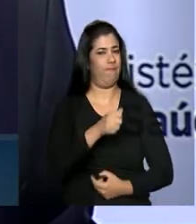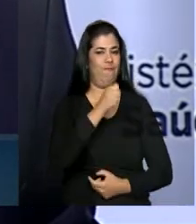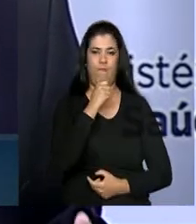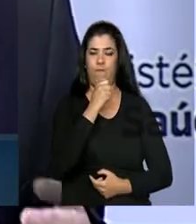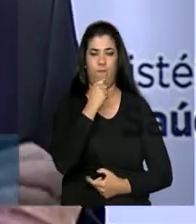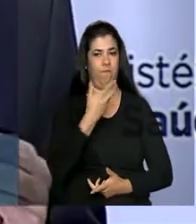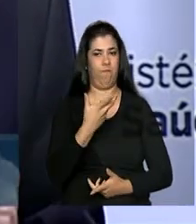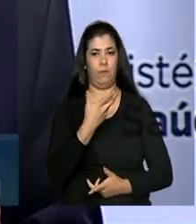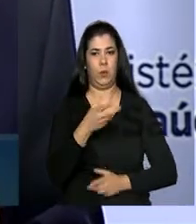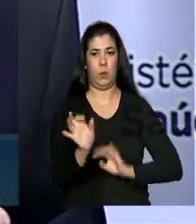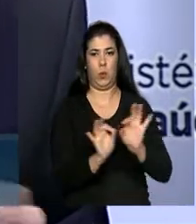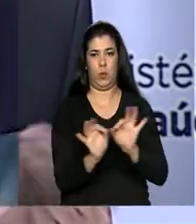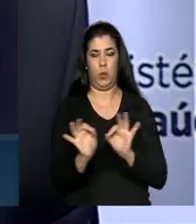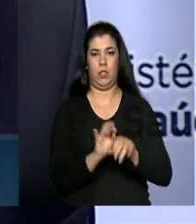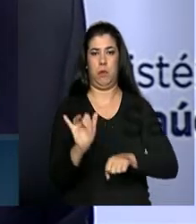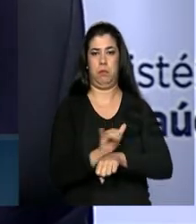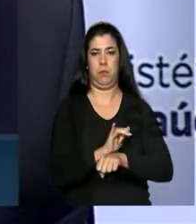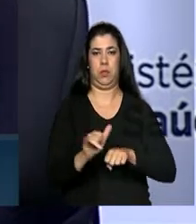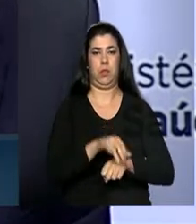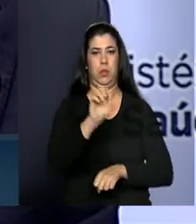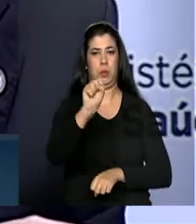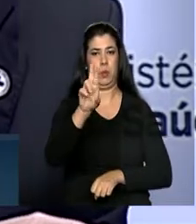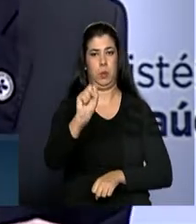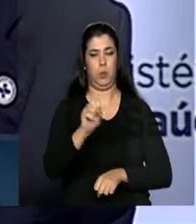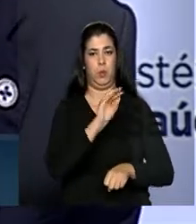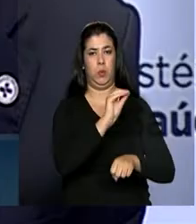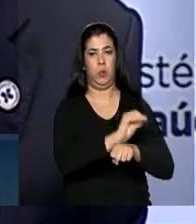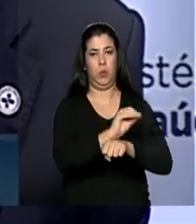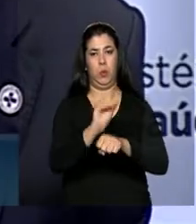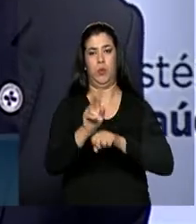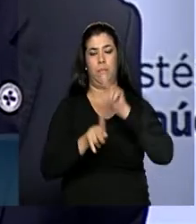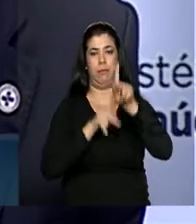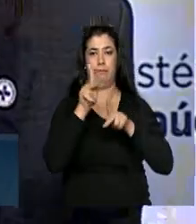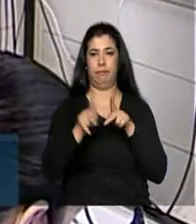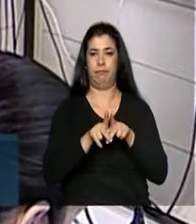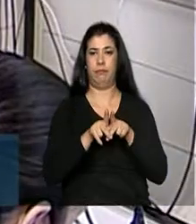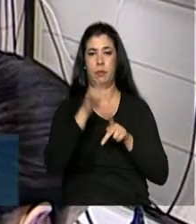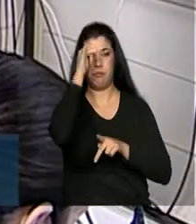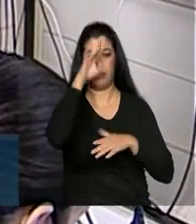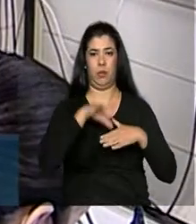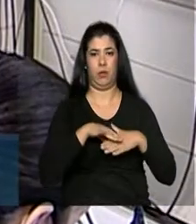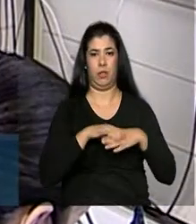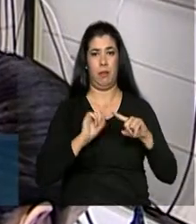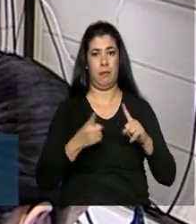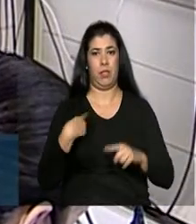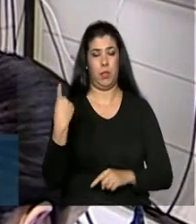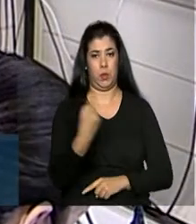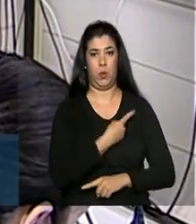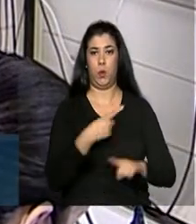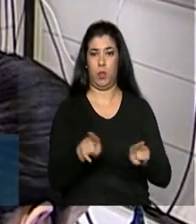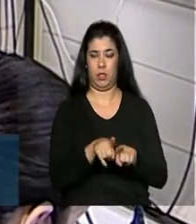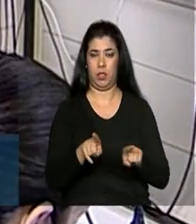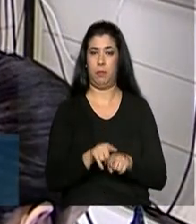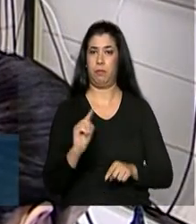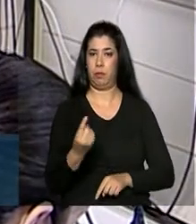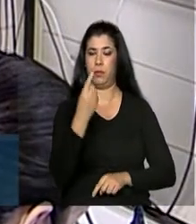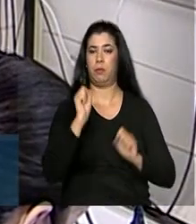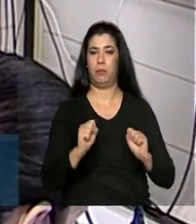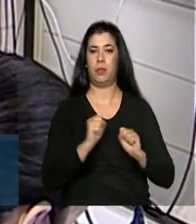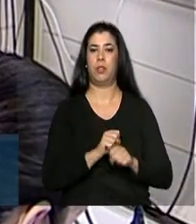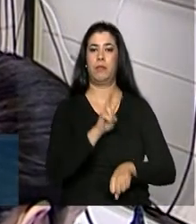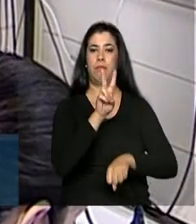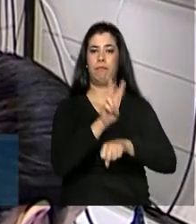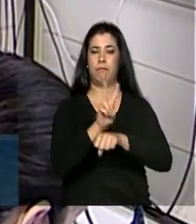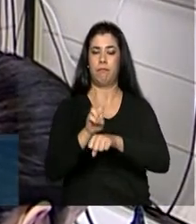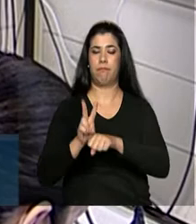nada a gente estruturar o sistema para cuidar da doença quando nós temos possibilidade de agir sobre a prevenção e a promoção da